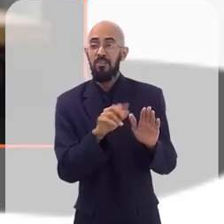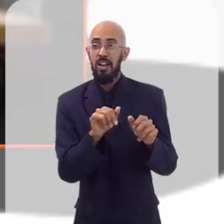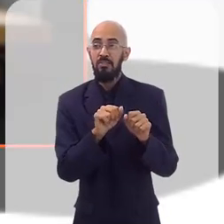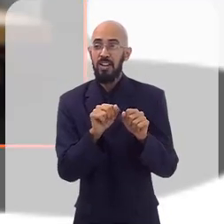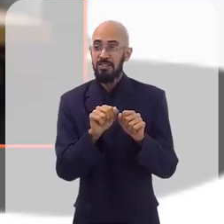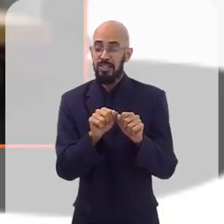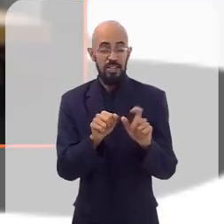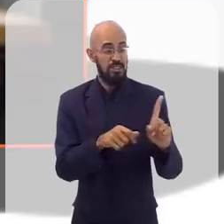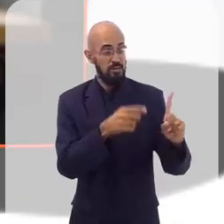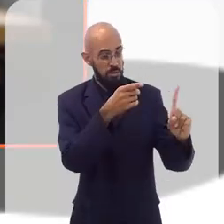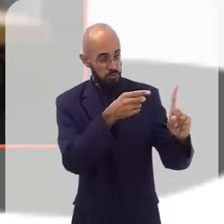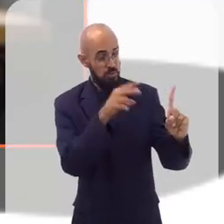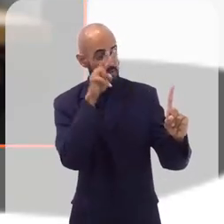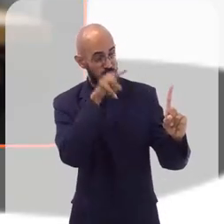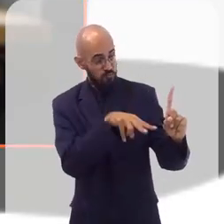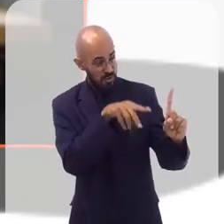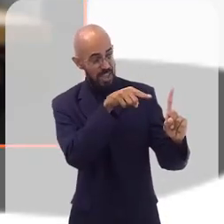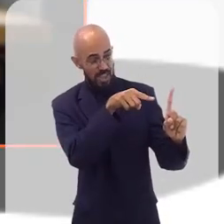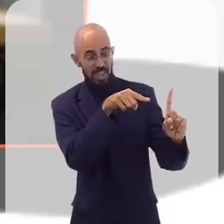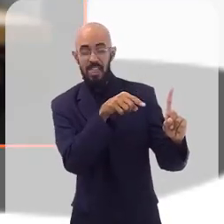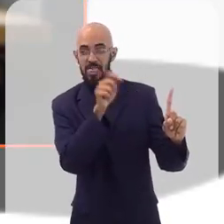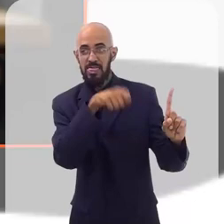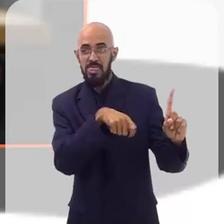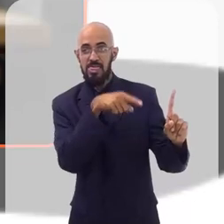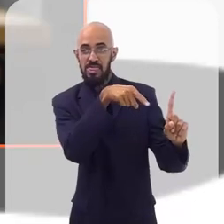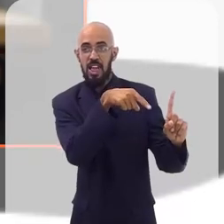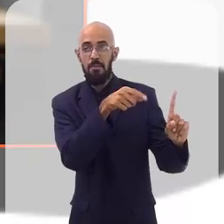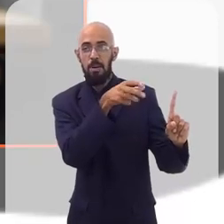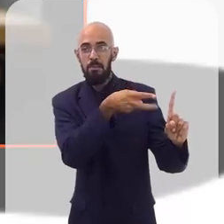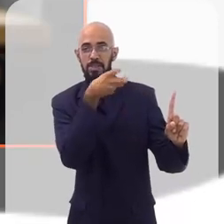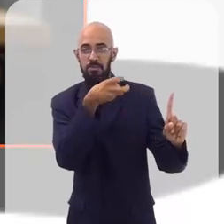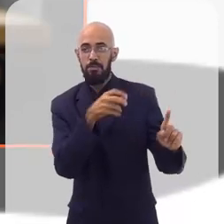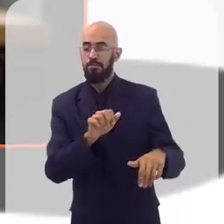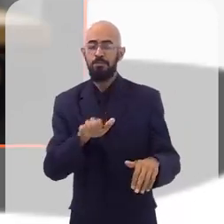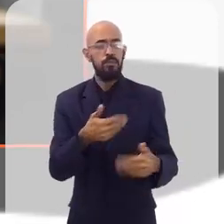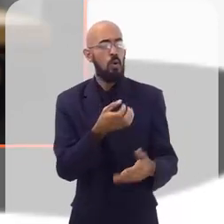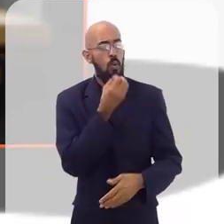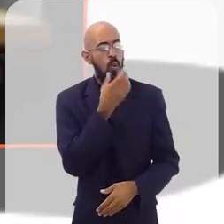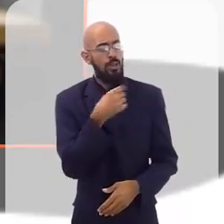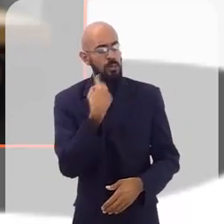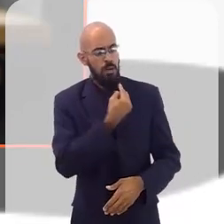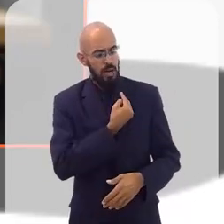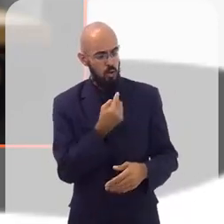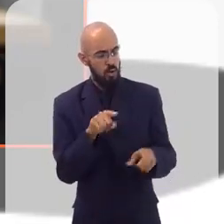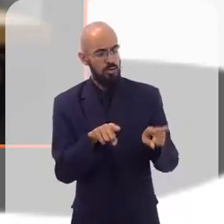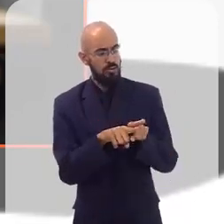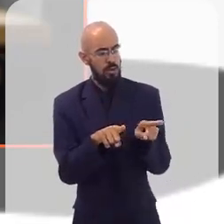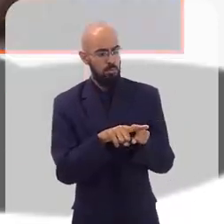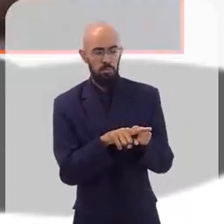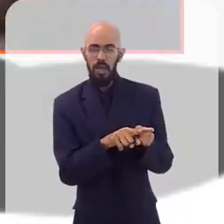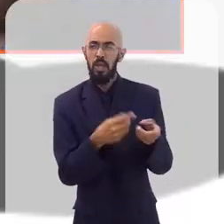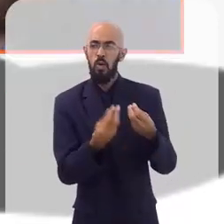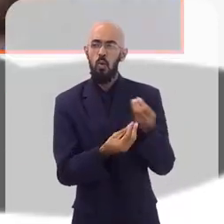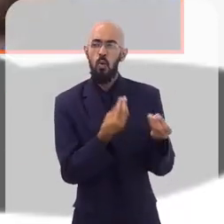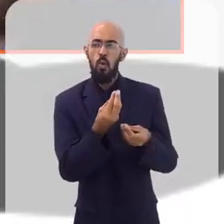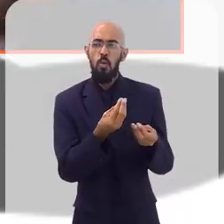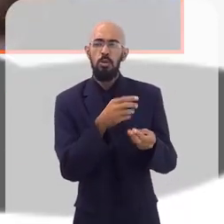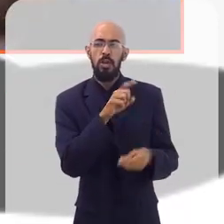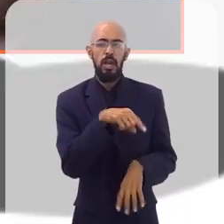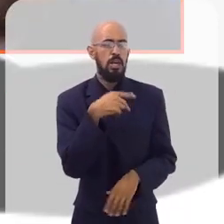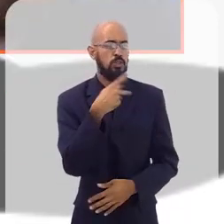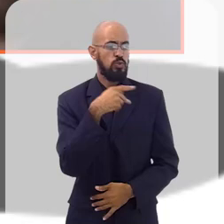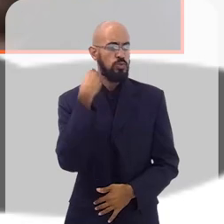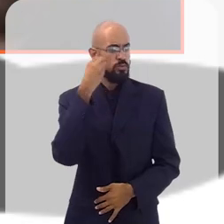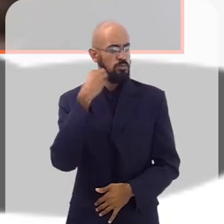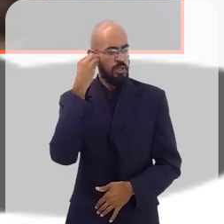é a então seus projetos de lei bom tornar os invisíveis e visíveis eu tava quanto um